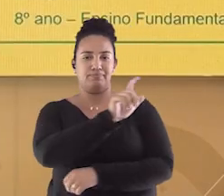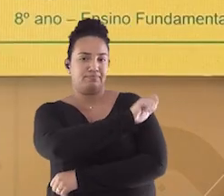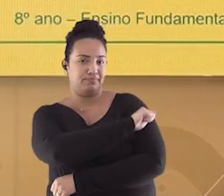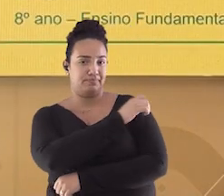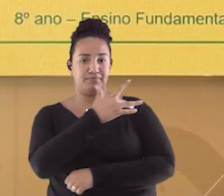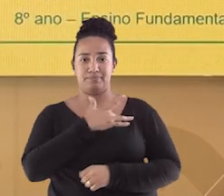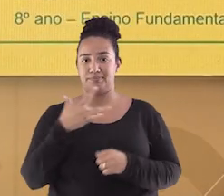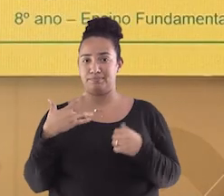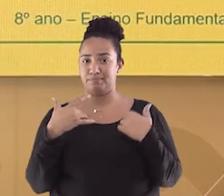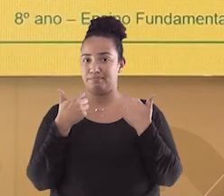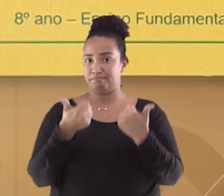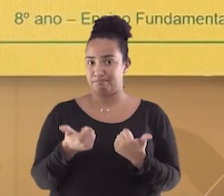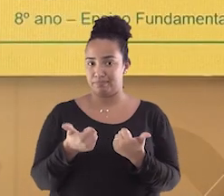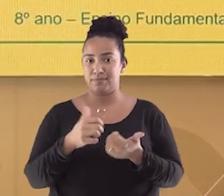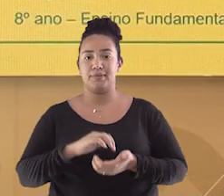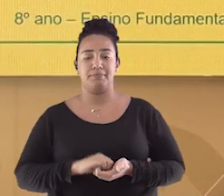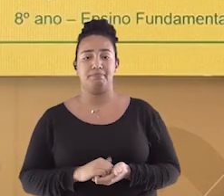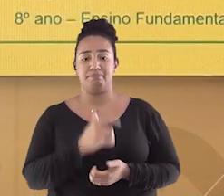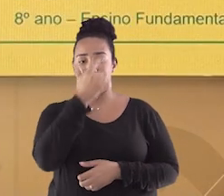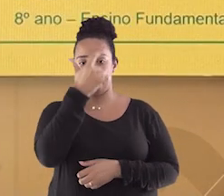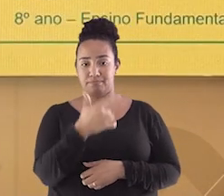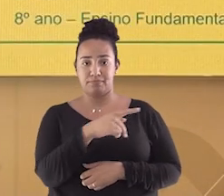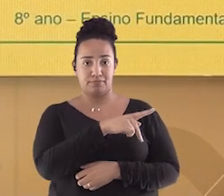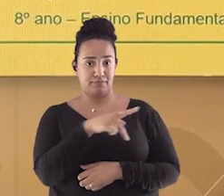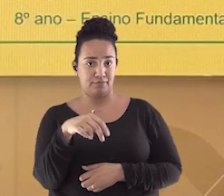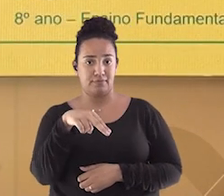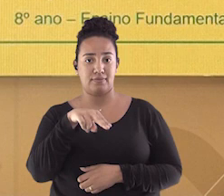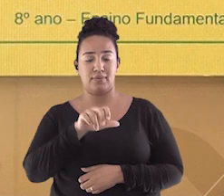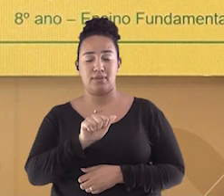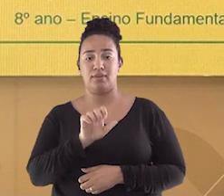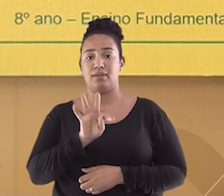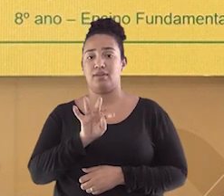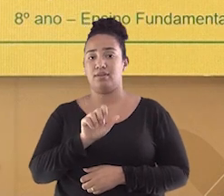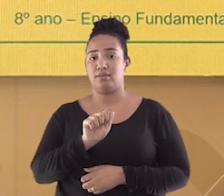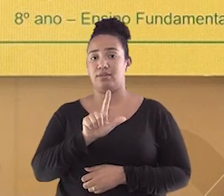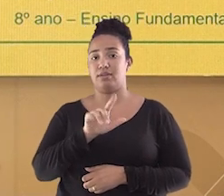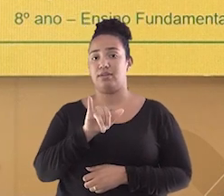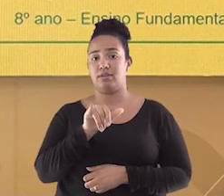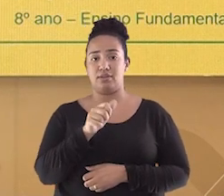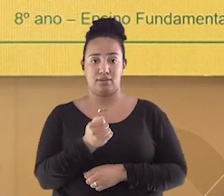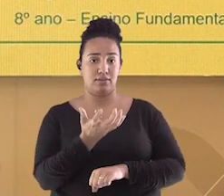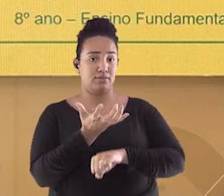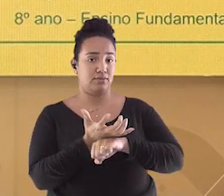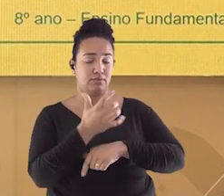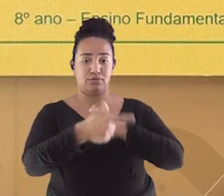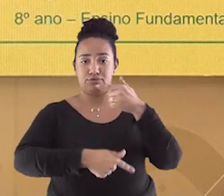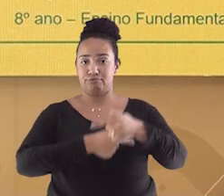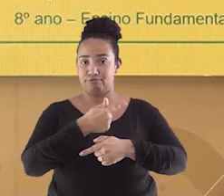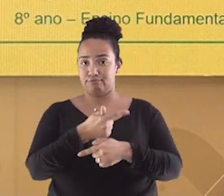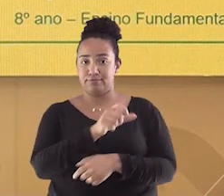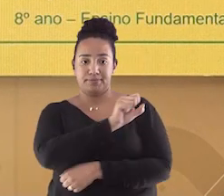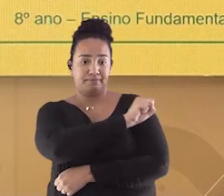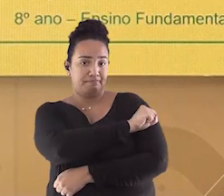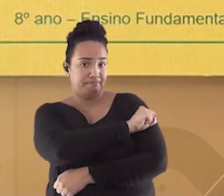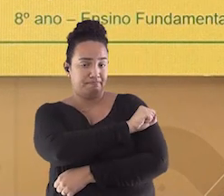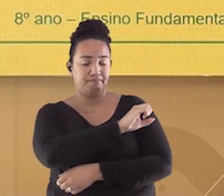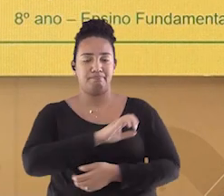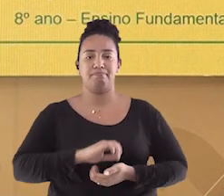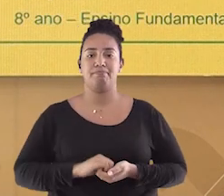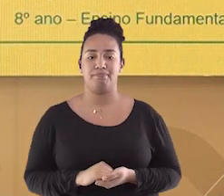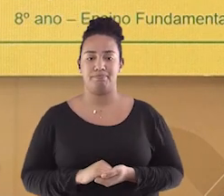estudantes, tudo bem com vocês? Eu sou a professora Natália, da disciplina de Geografia para o 8º ano dos anos